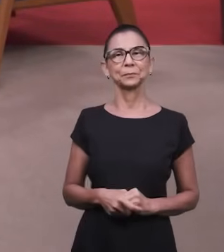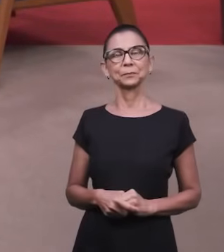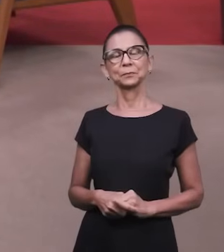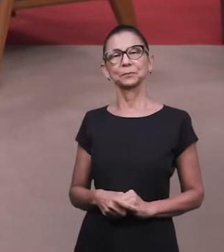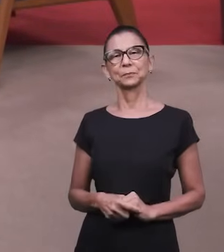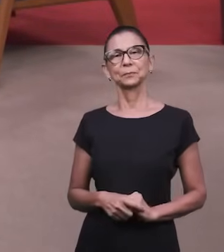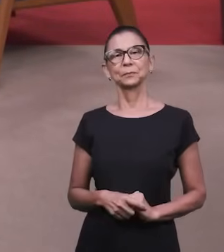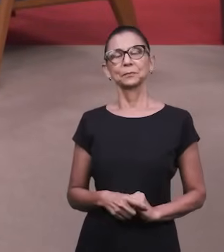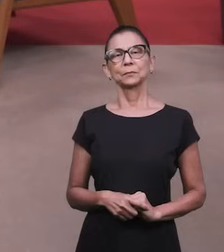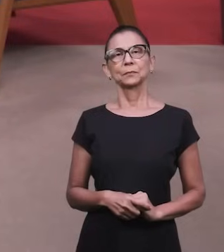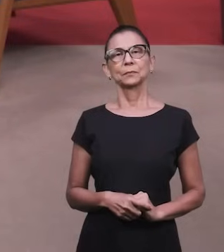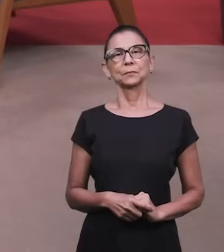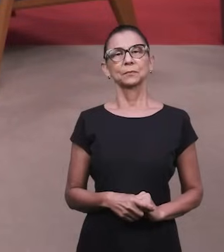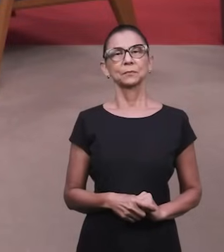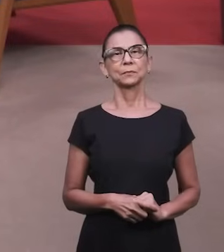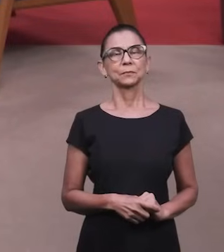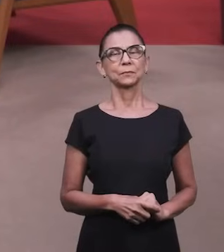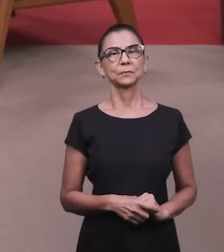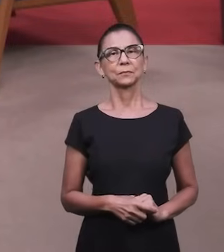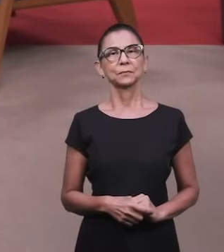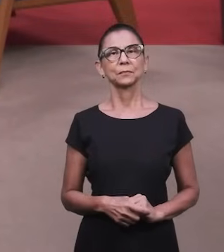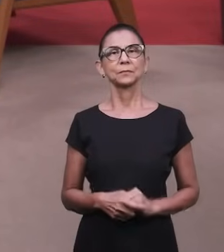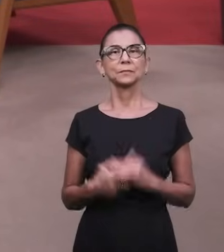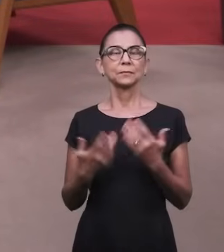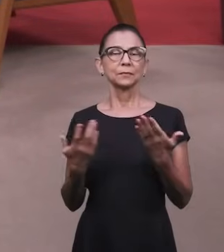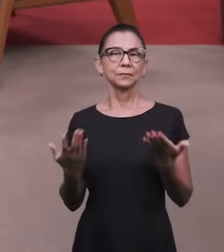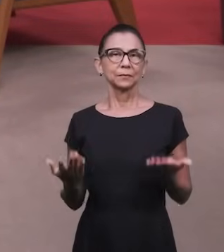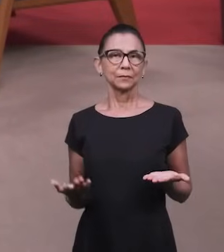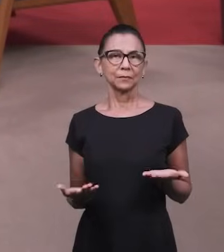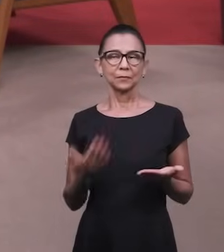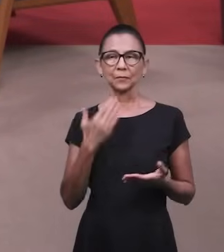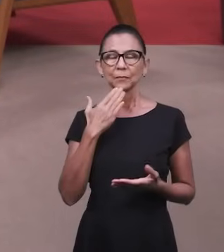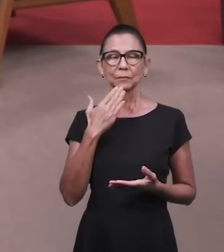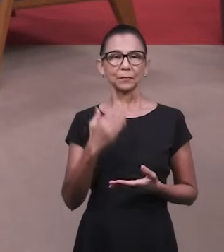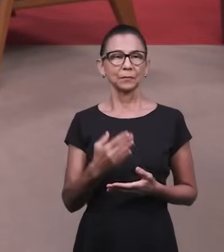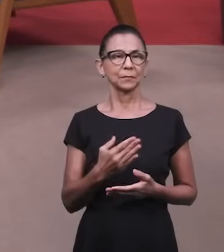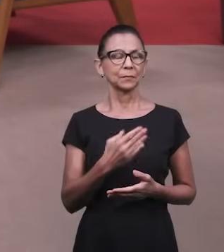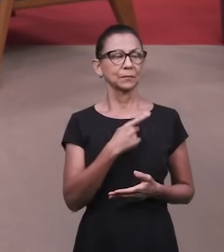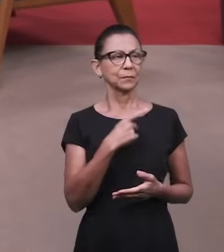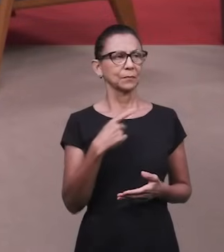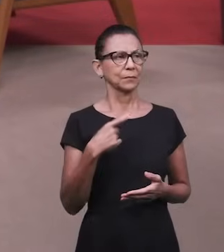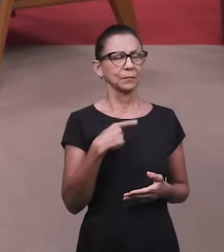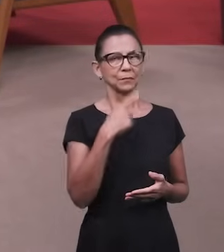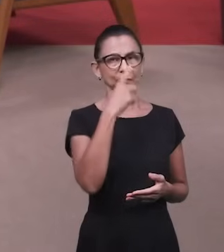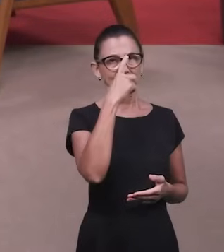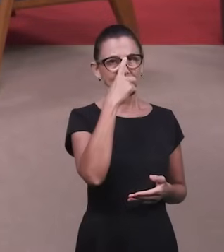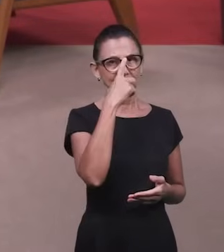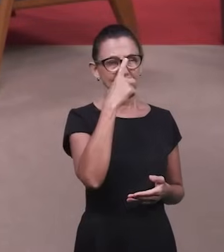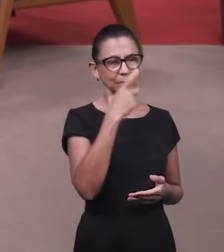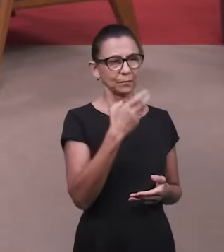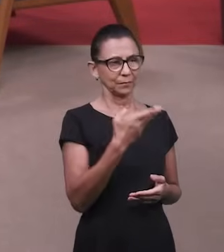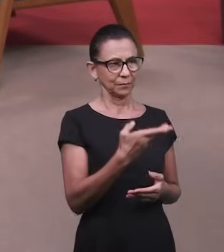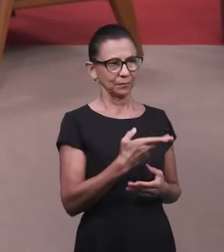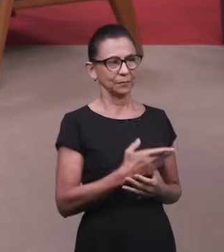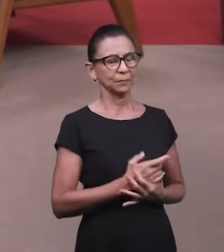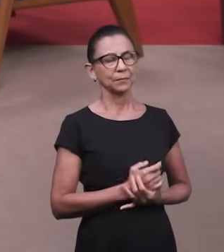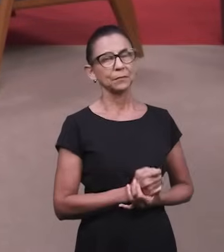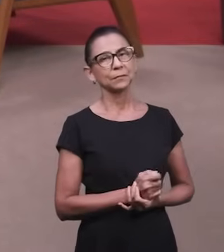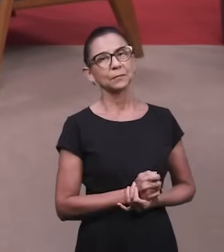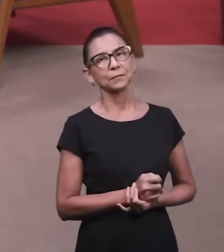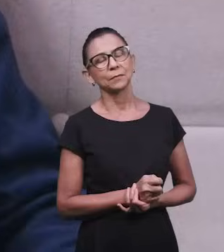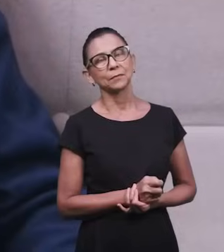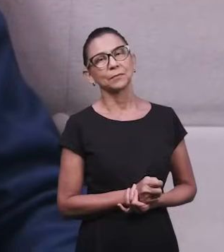a gente caminha para o final, eu vou pedir ao pastor Daniel para trazer uma palavra, fazendo uma aplicação disso tudo que nós conversamos à vida dos irmãos que estão nos